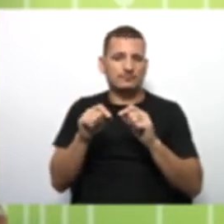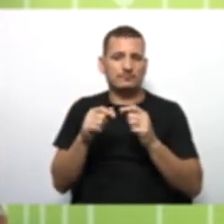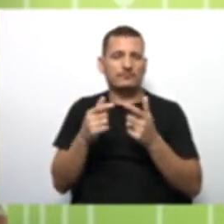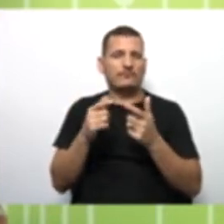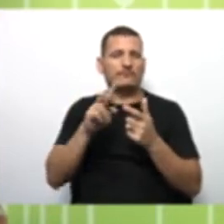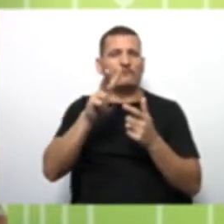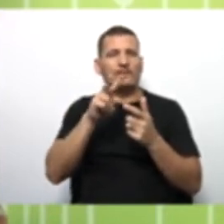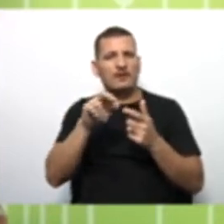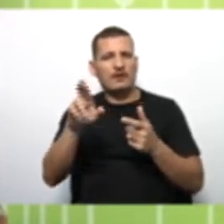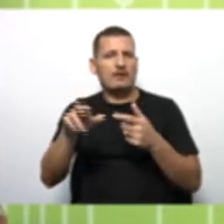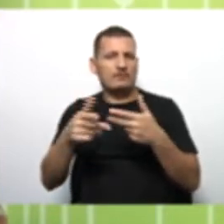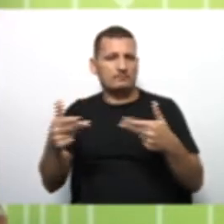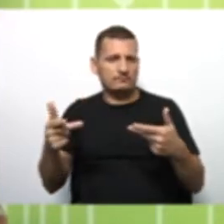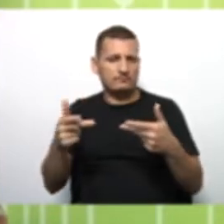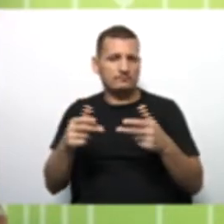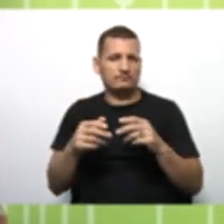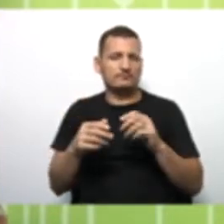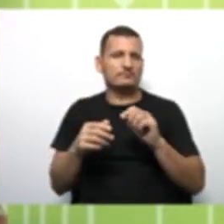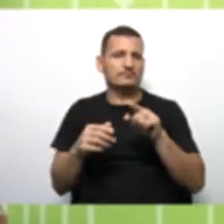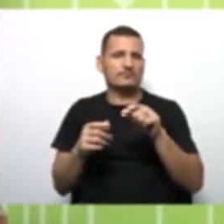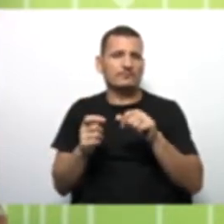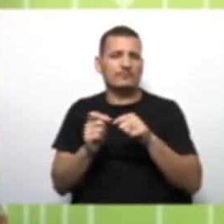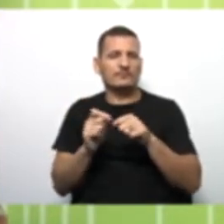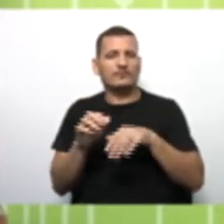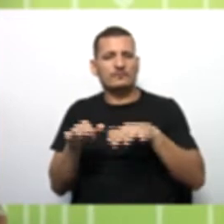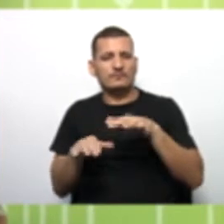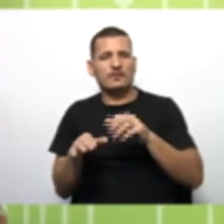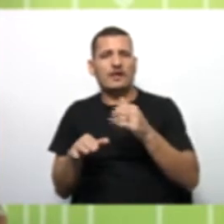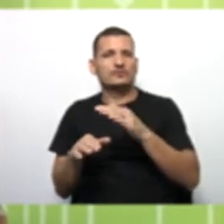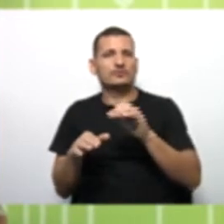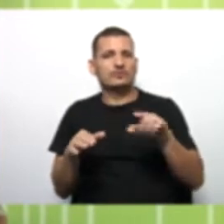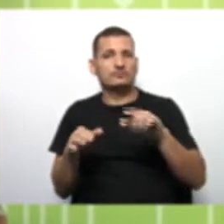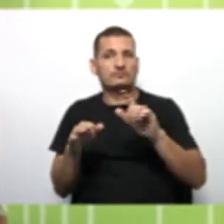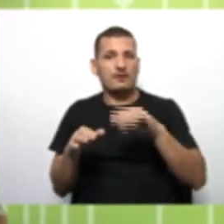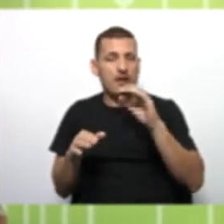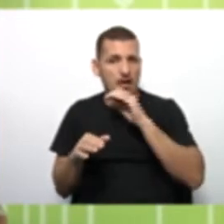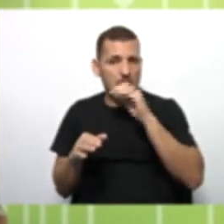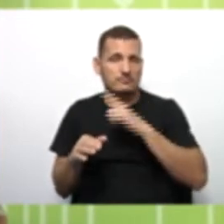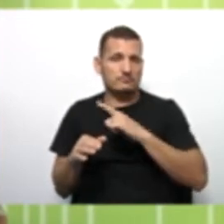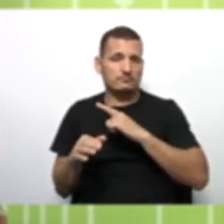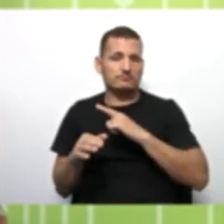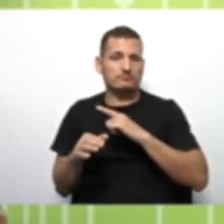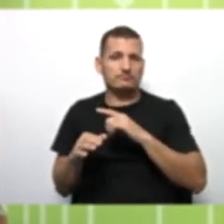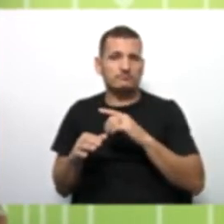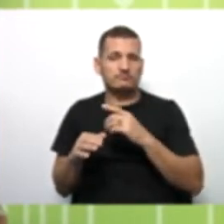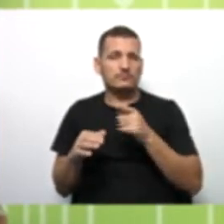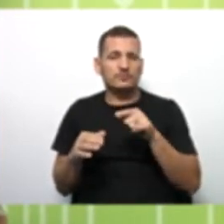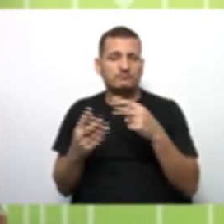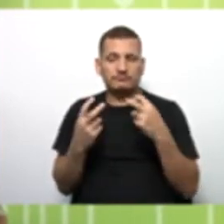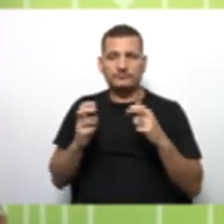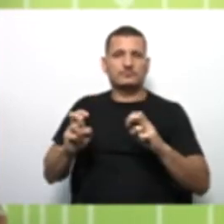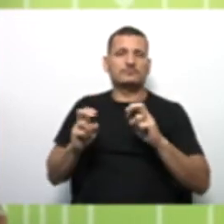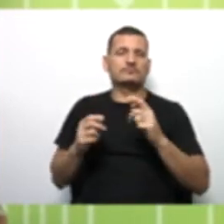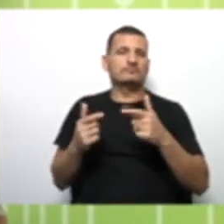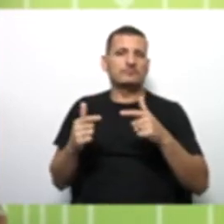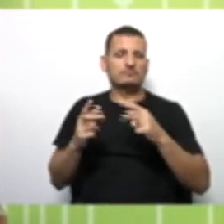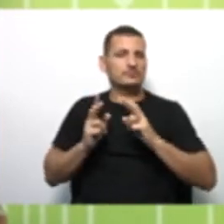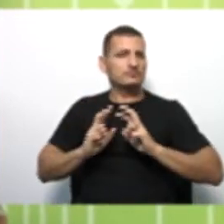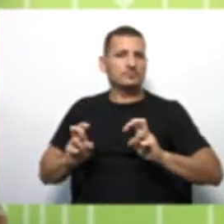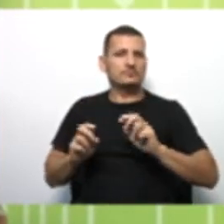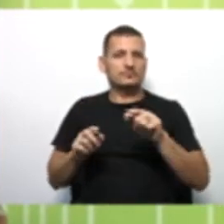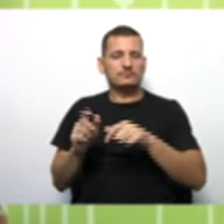dia que é de gerenciamento de projeto e a gente não se dá nem conta, porque é na execução que a gente realmente conhece aquilo que a